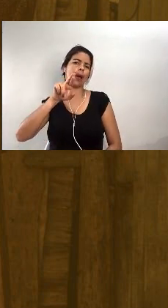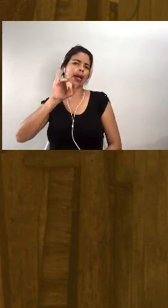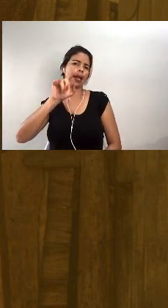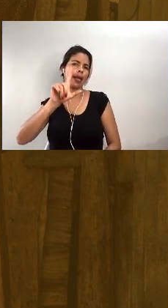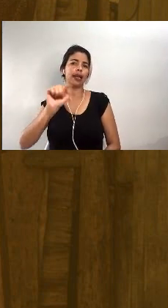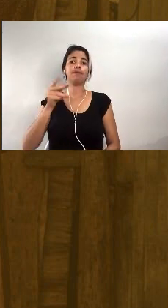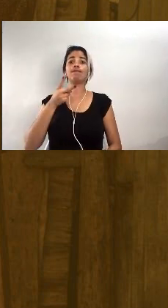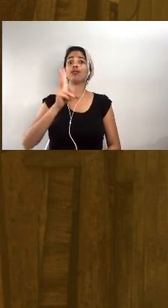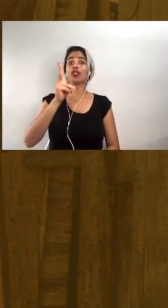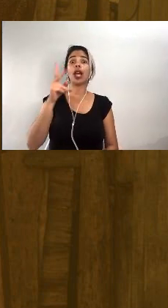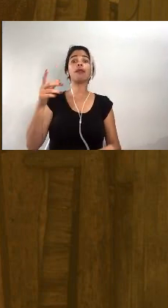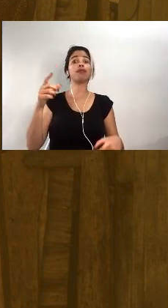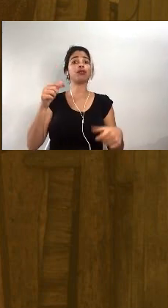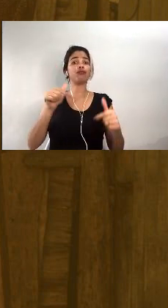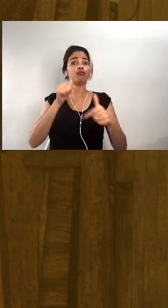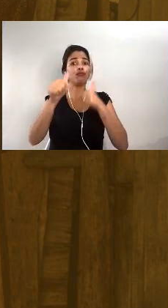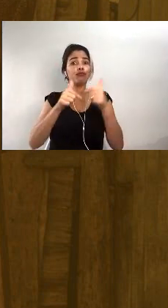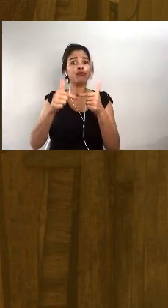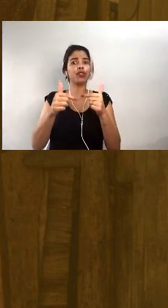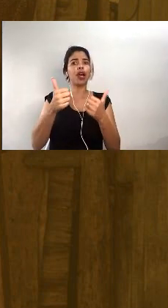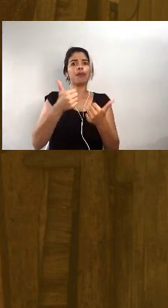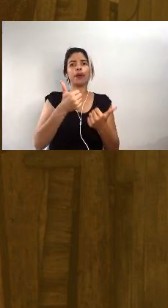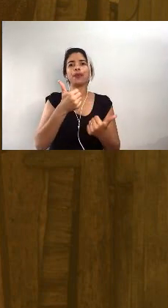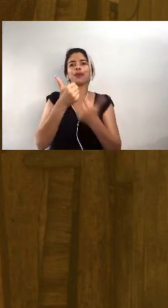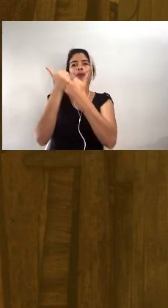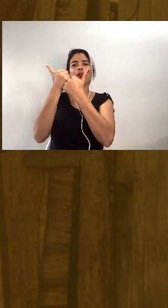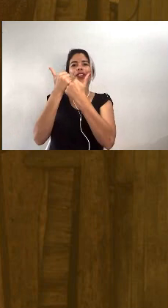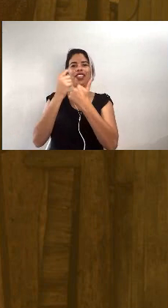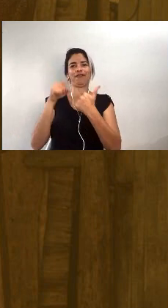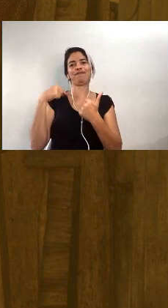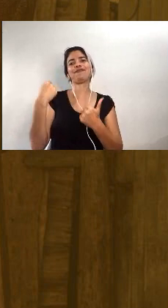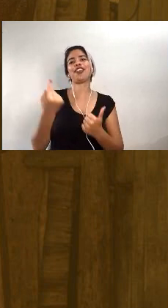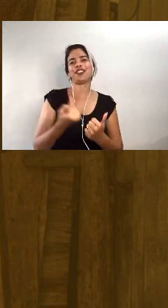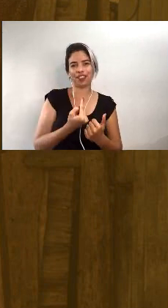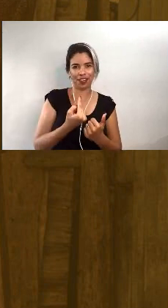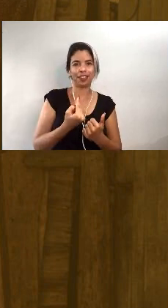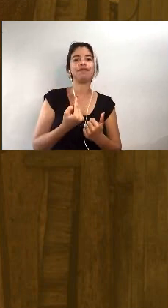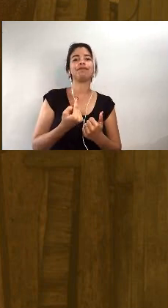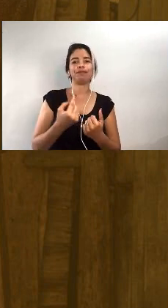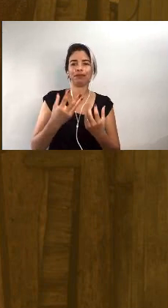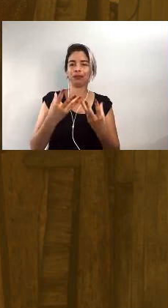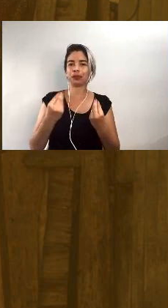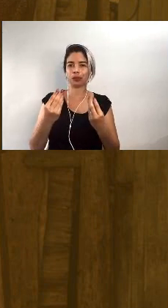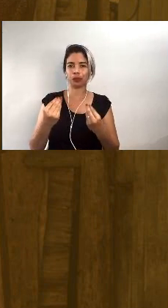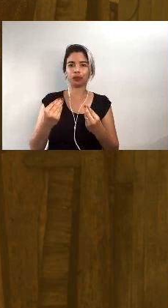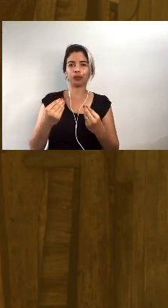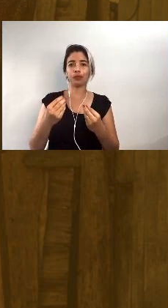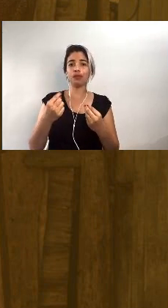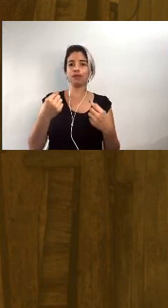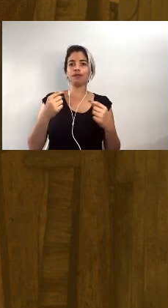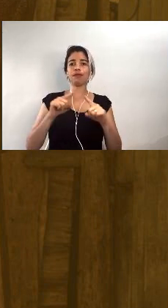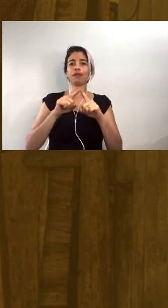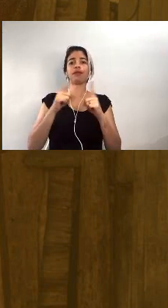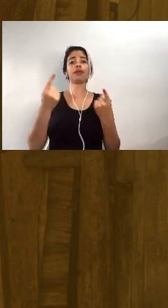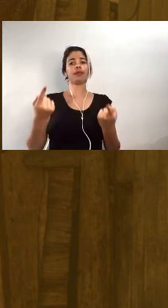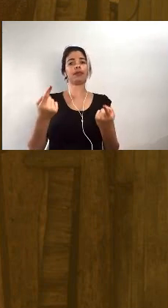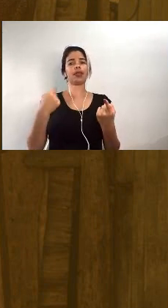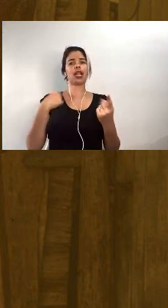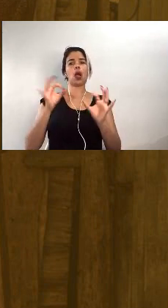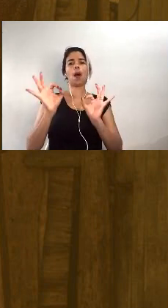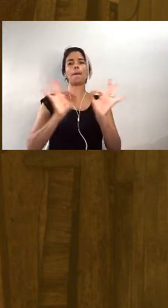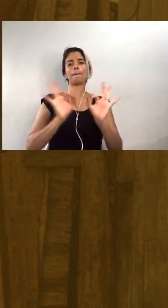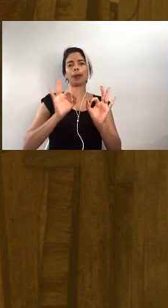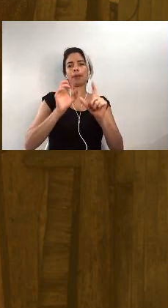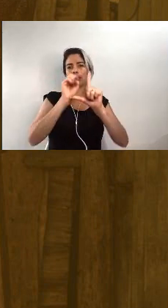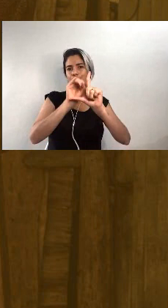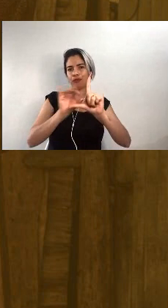está nos dando tanto apoio aqui. Então, eu preparei um PowerPoint, não é